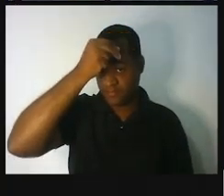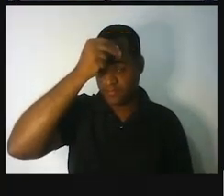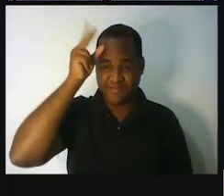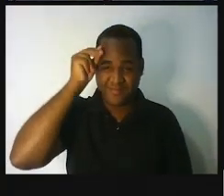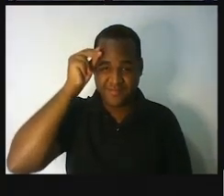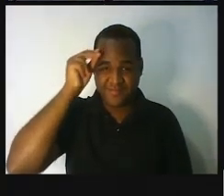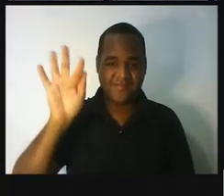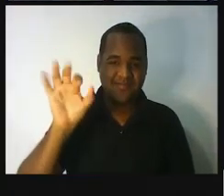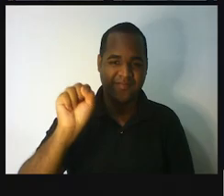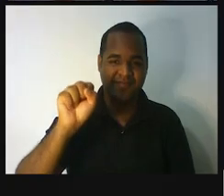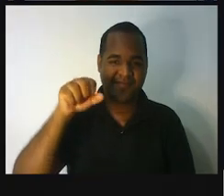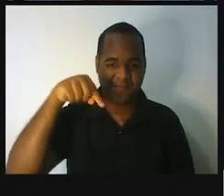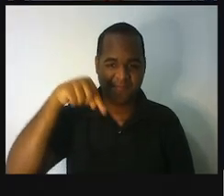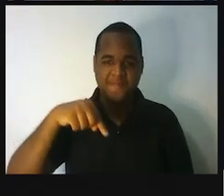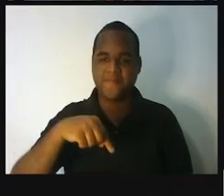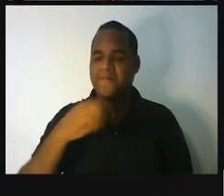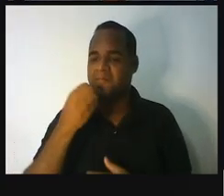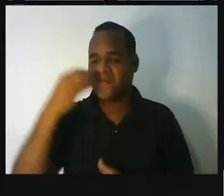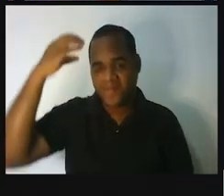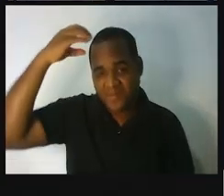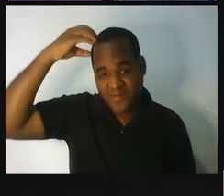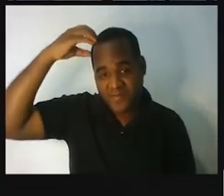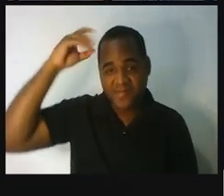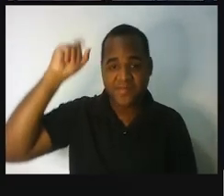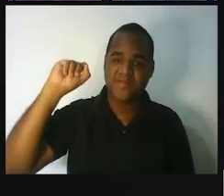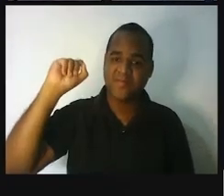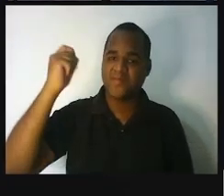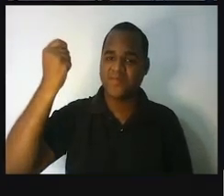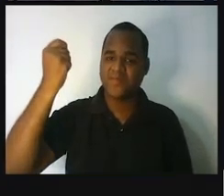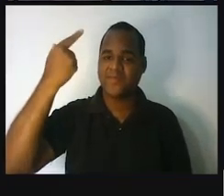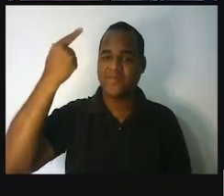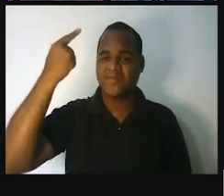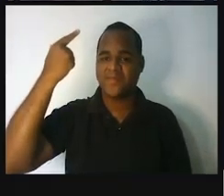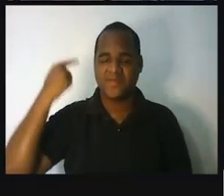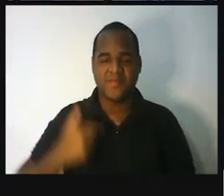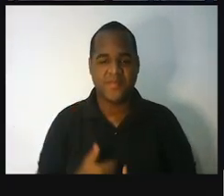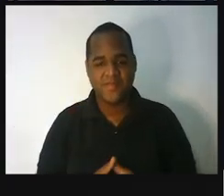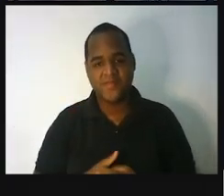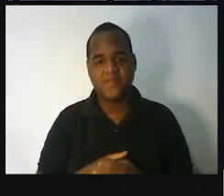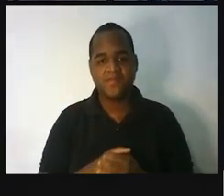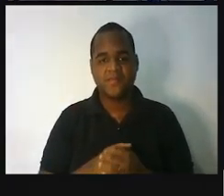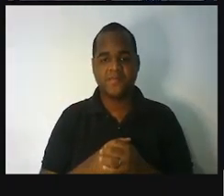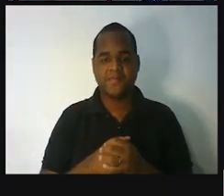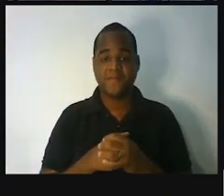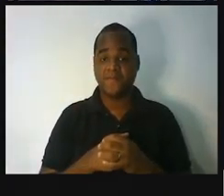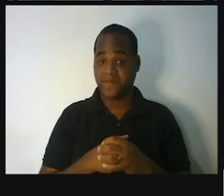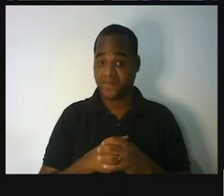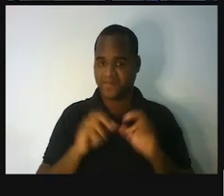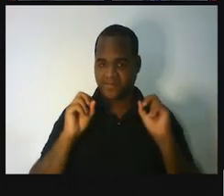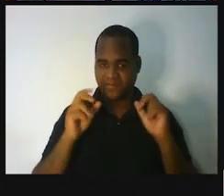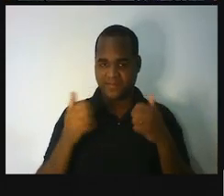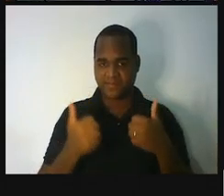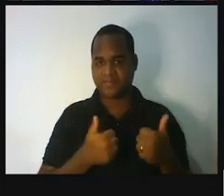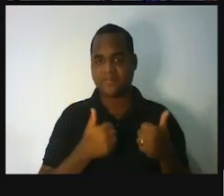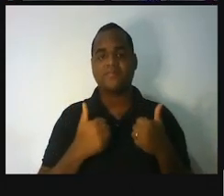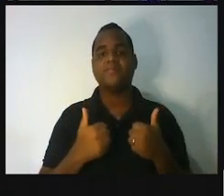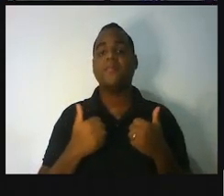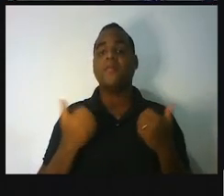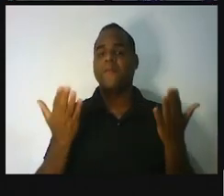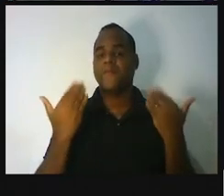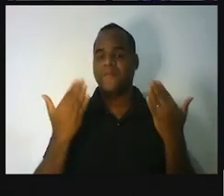de Feira de Santana, a nossa queridíssima e majestosa Princesa do Sertão, tá bom? Mas